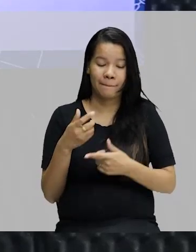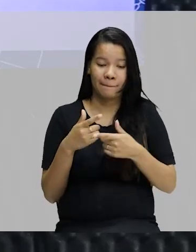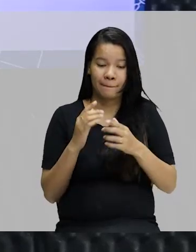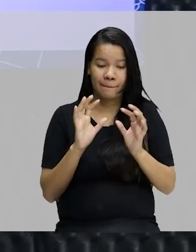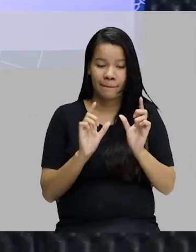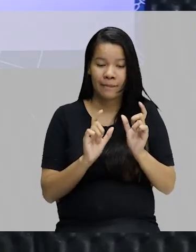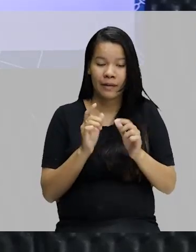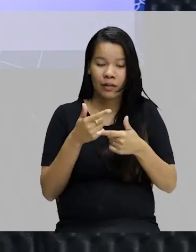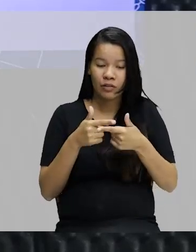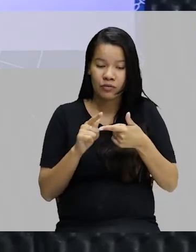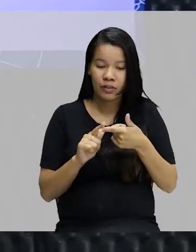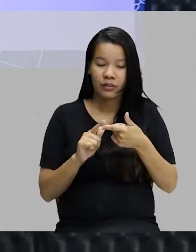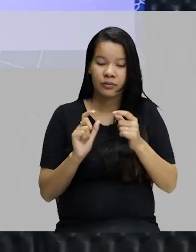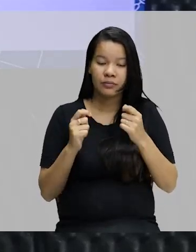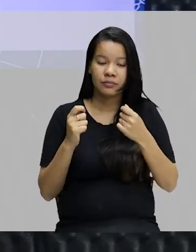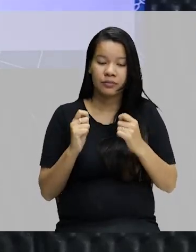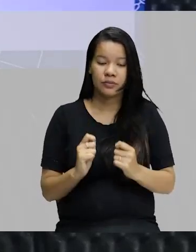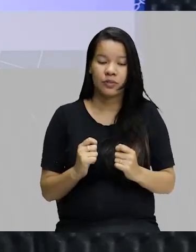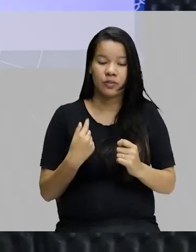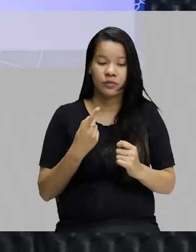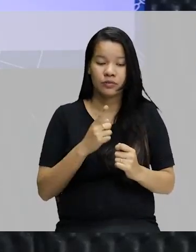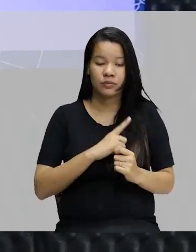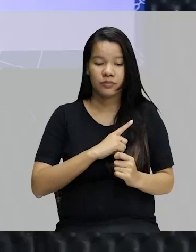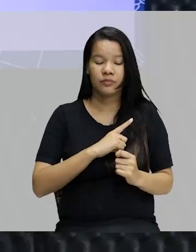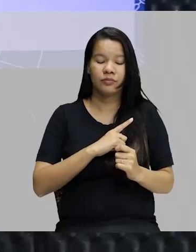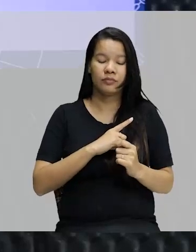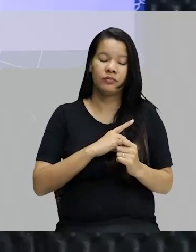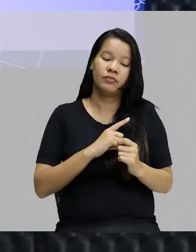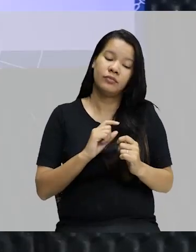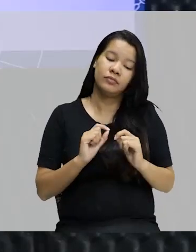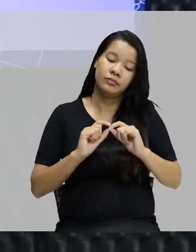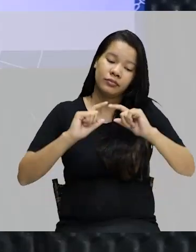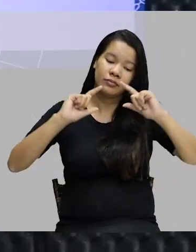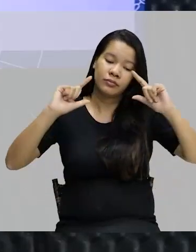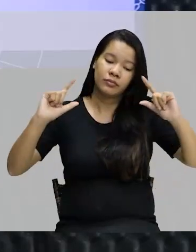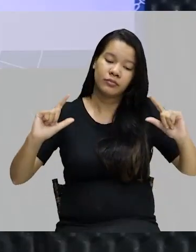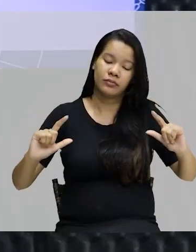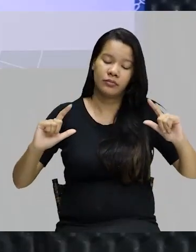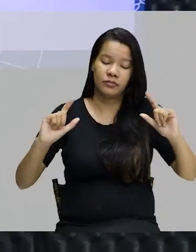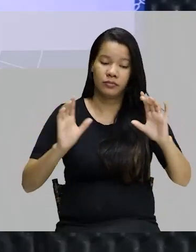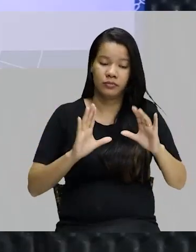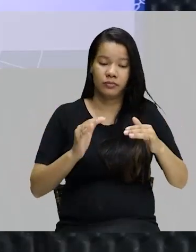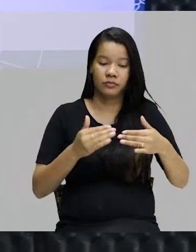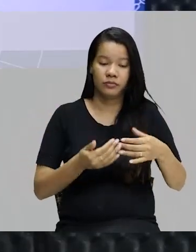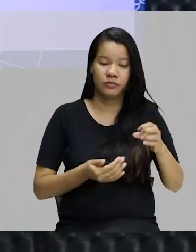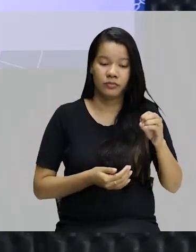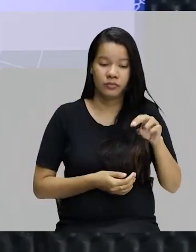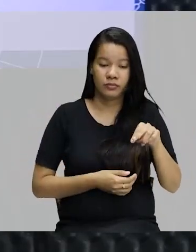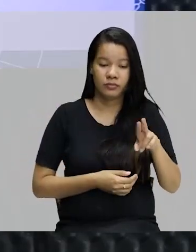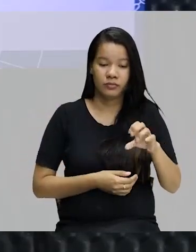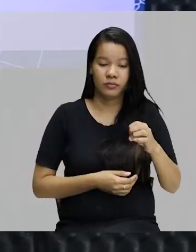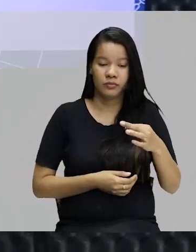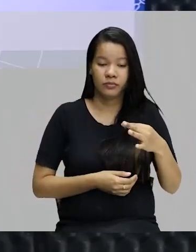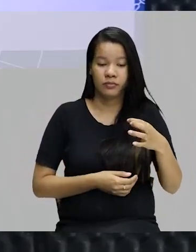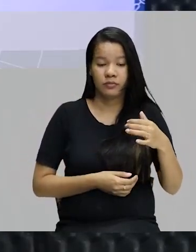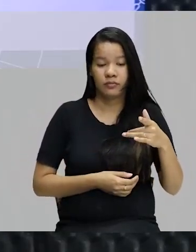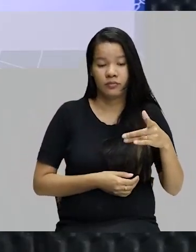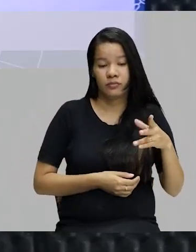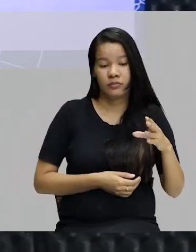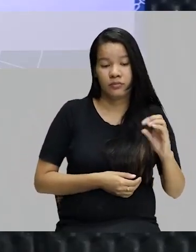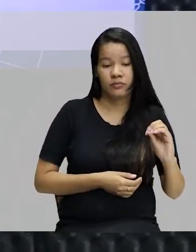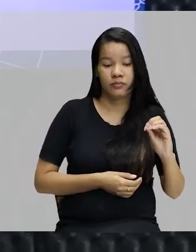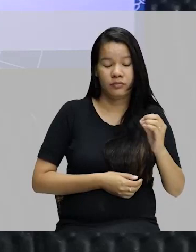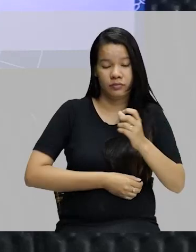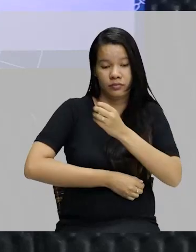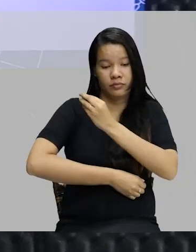a gente vai conseguir aumentar, elevar a concentração de álcool, né? Podendo